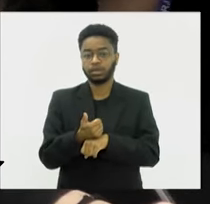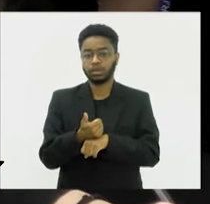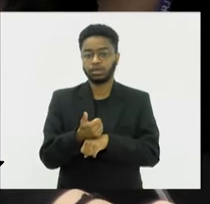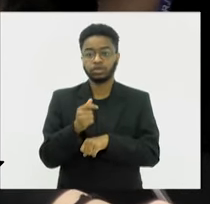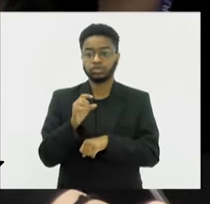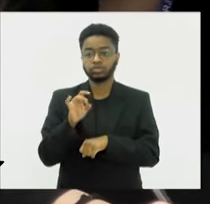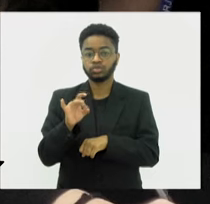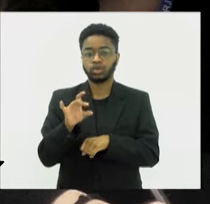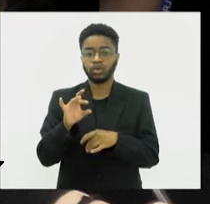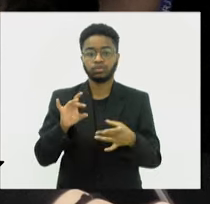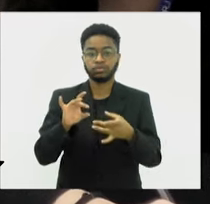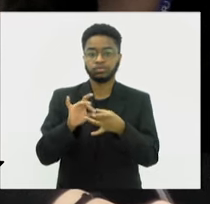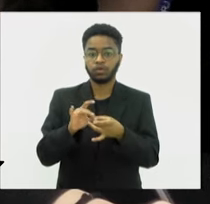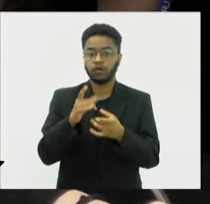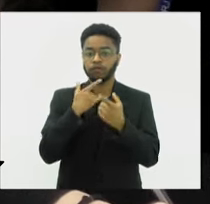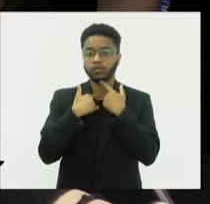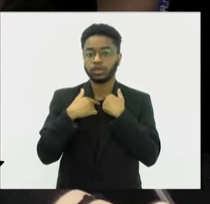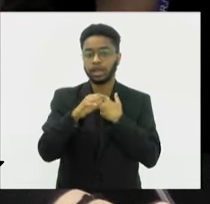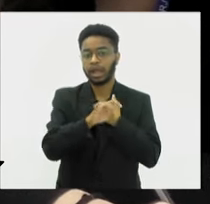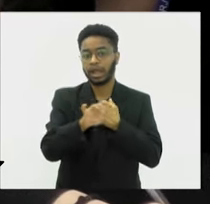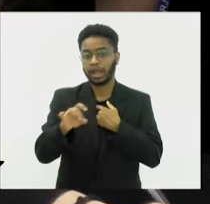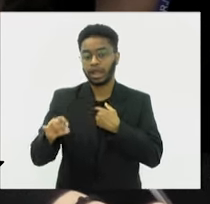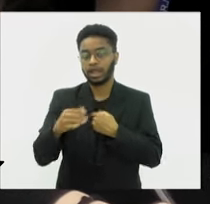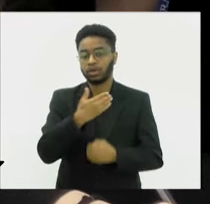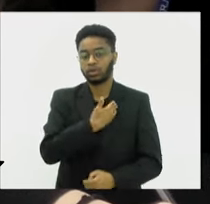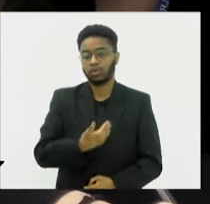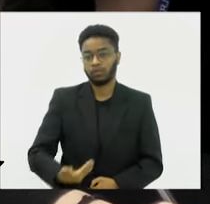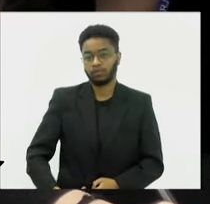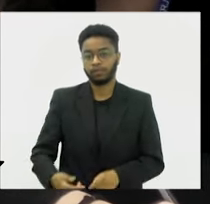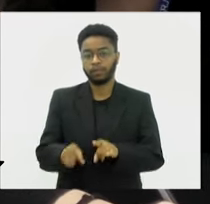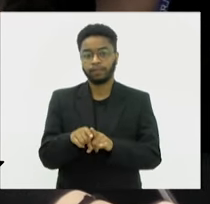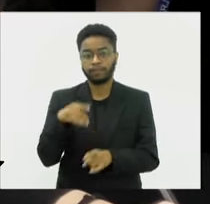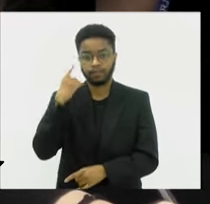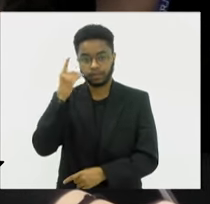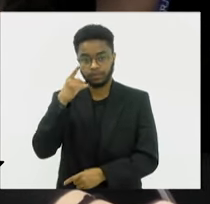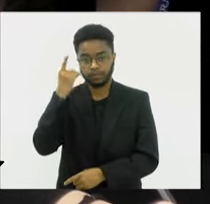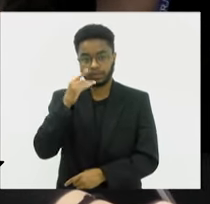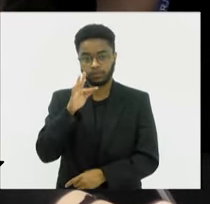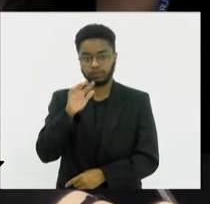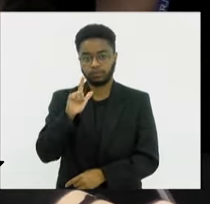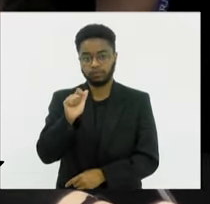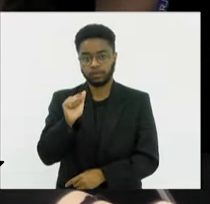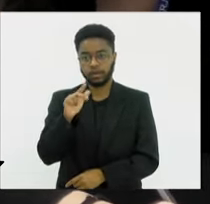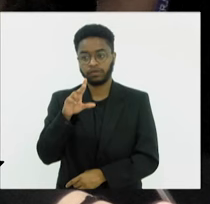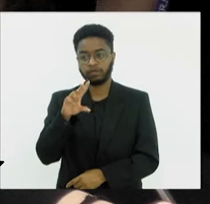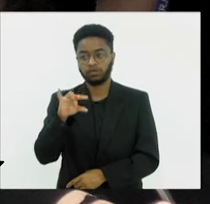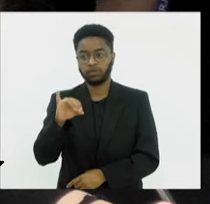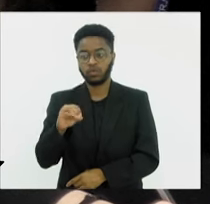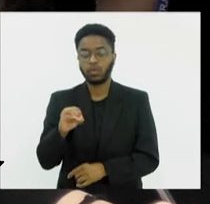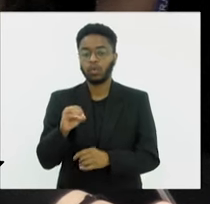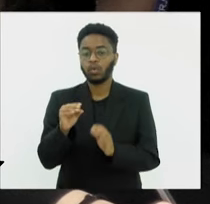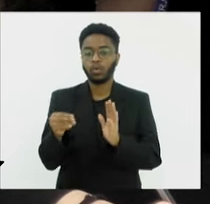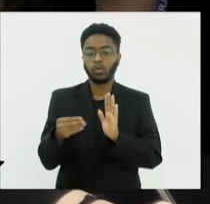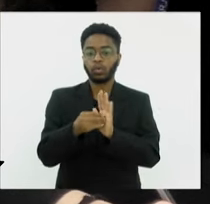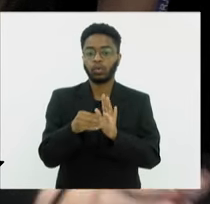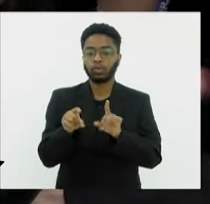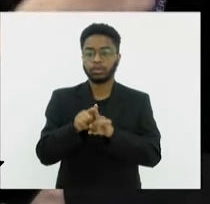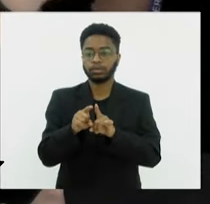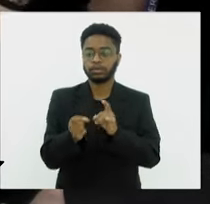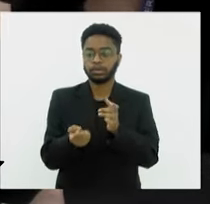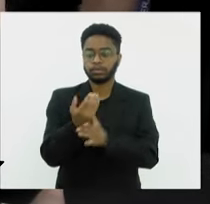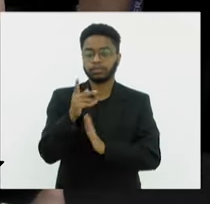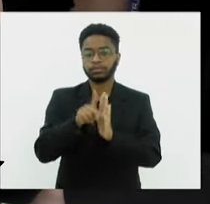de cada governo, que ele colocou só para aquele ano. E o deputado Flávio Serafini, ele fez um projeto de lei com